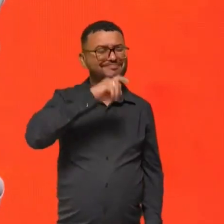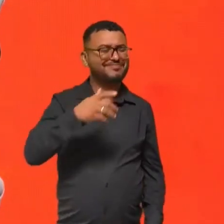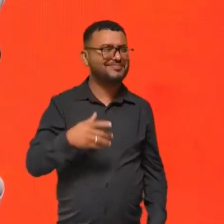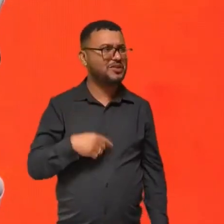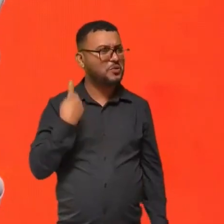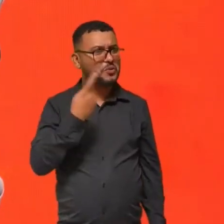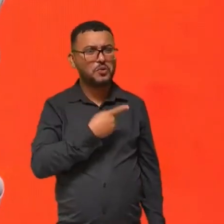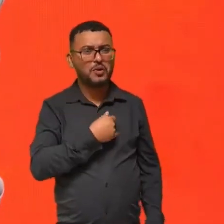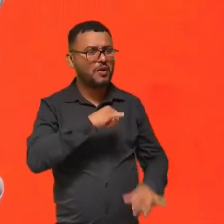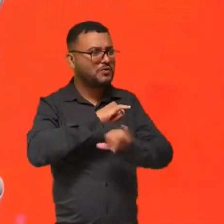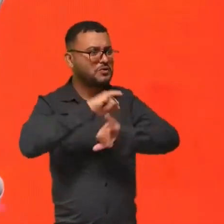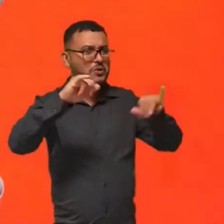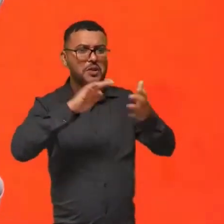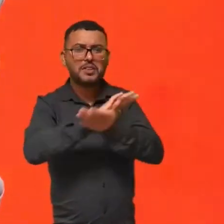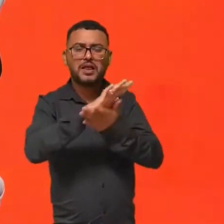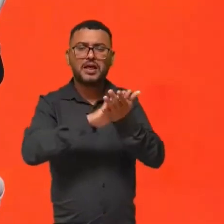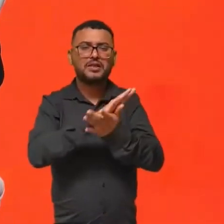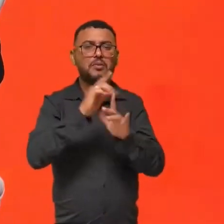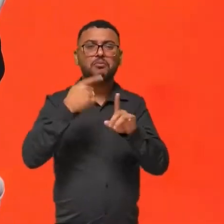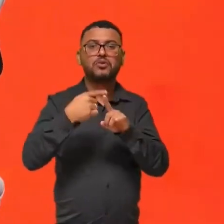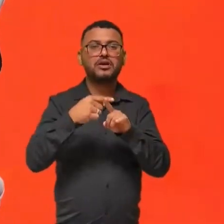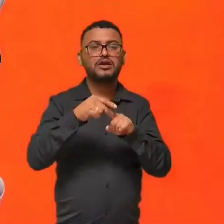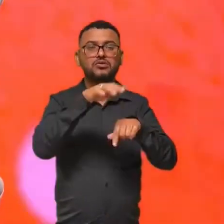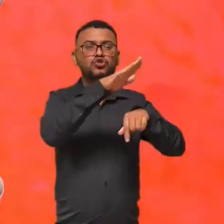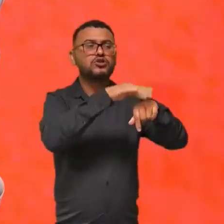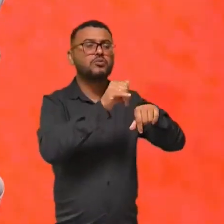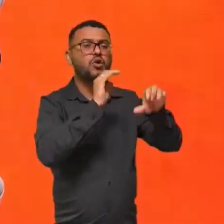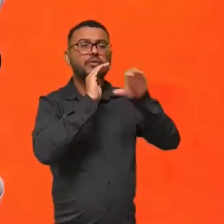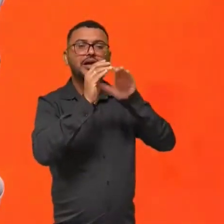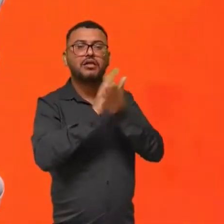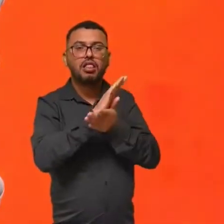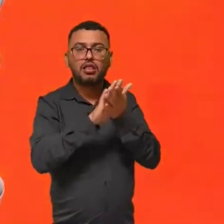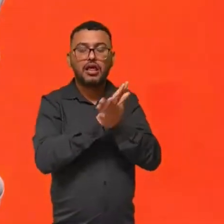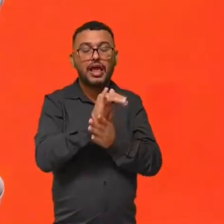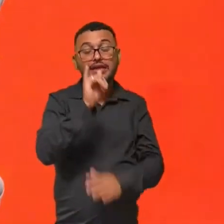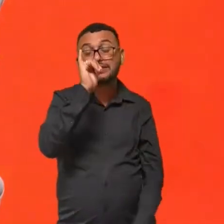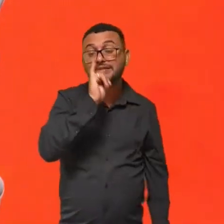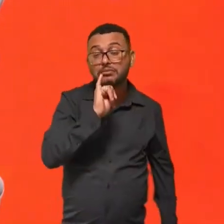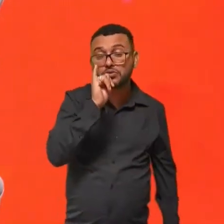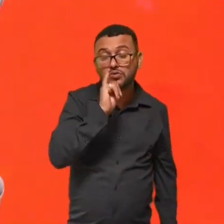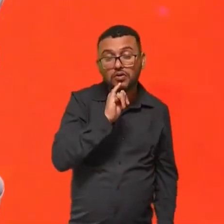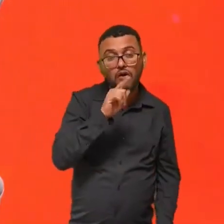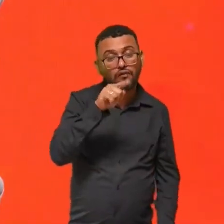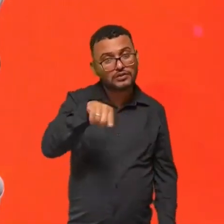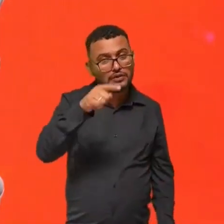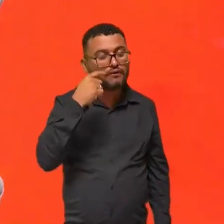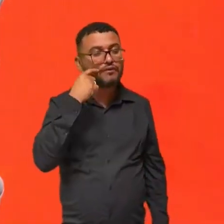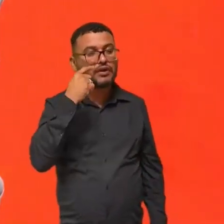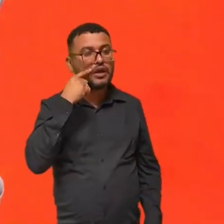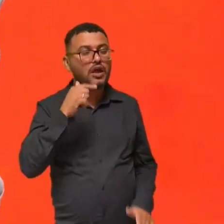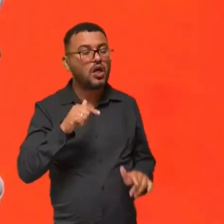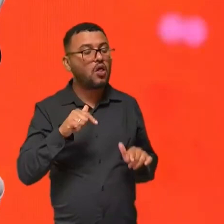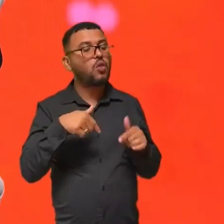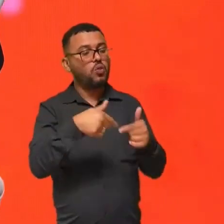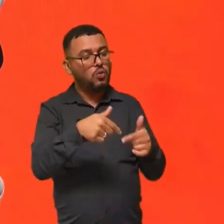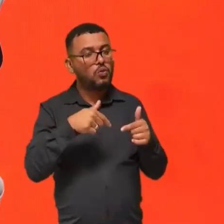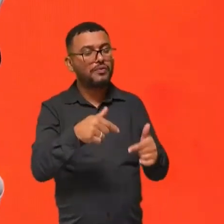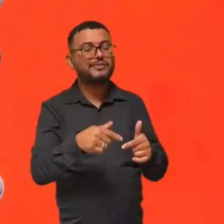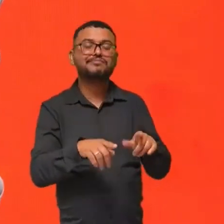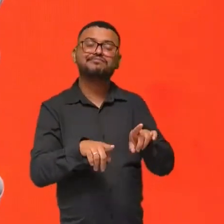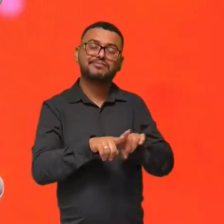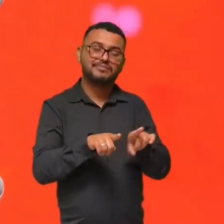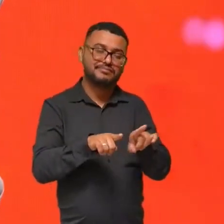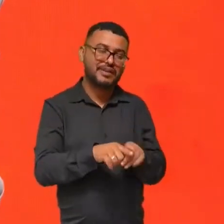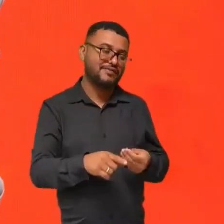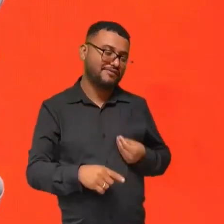nunca foi chamada. E eu estou dando um exemplo, e é um exemplo talvez mais gritante, mas isso, rotina. Tá? É por isso que a gente, inclusive,